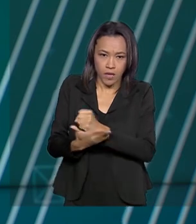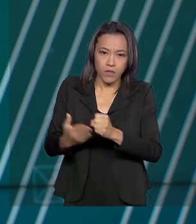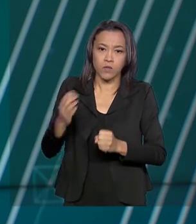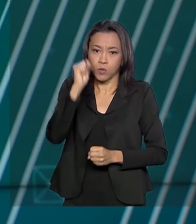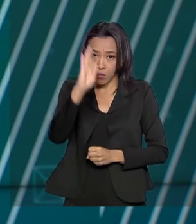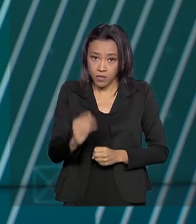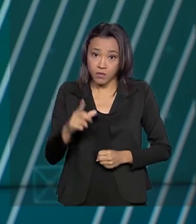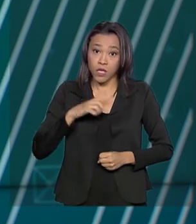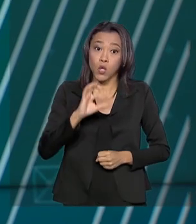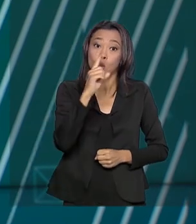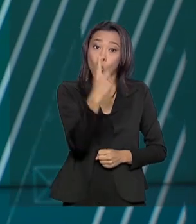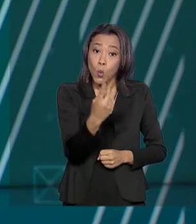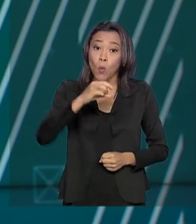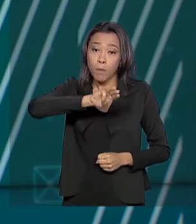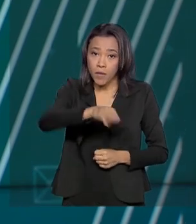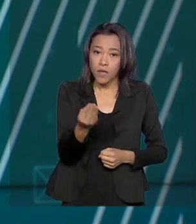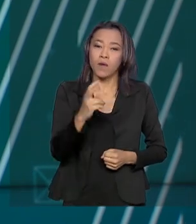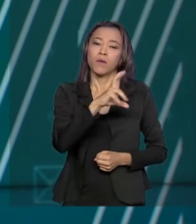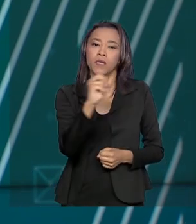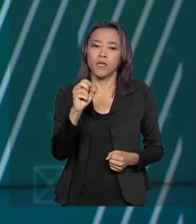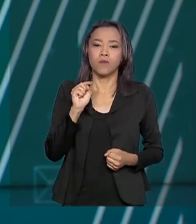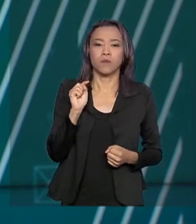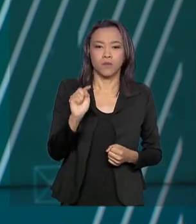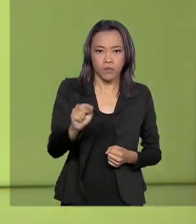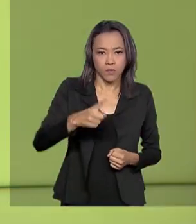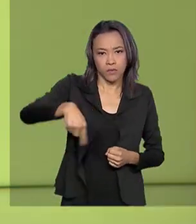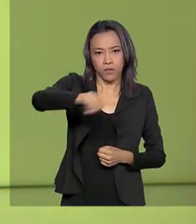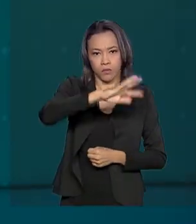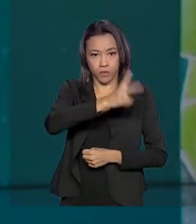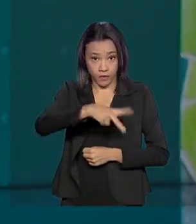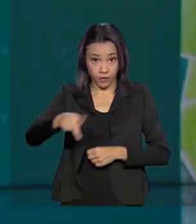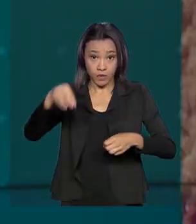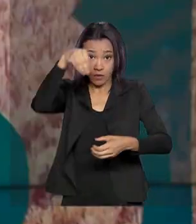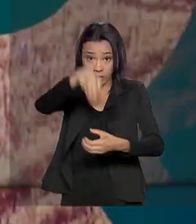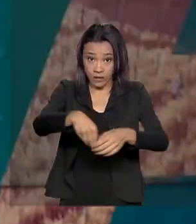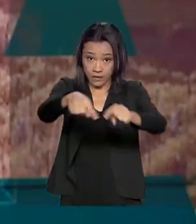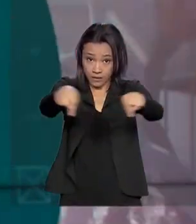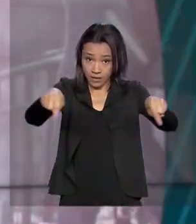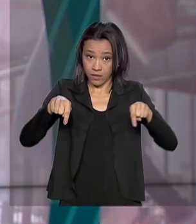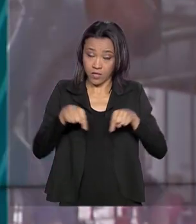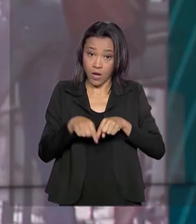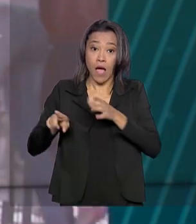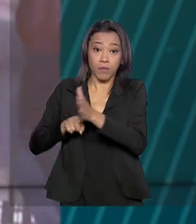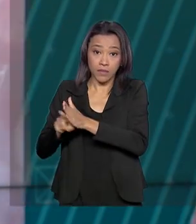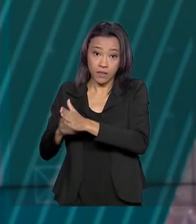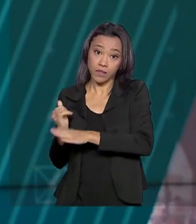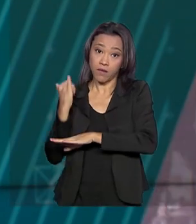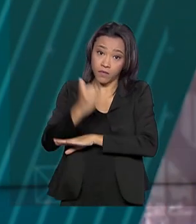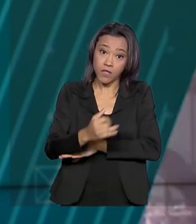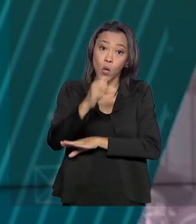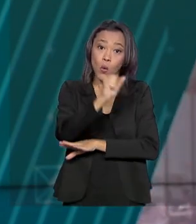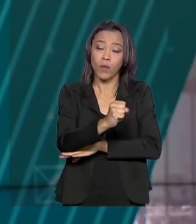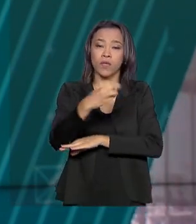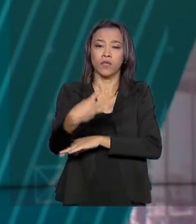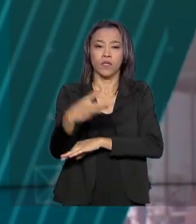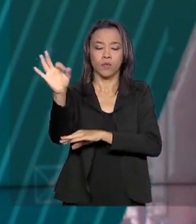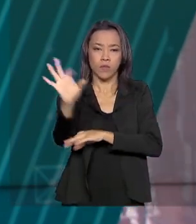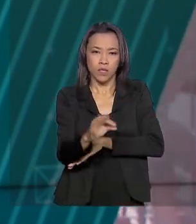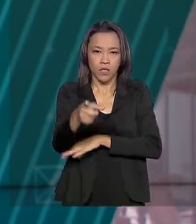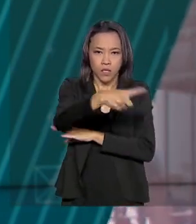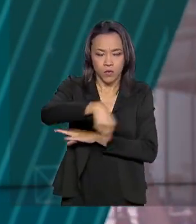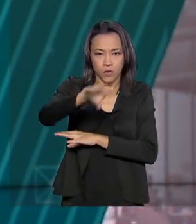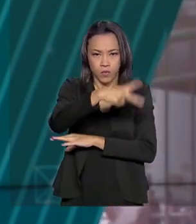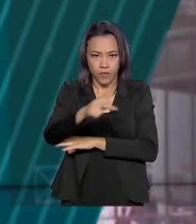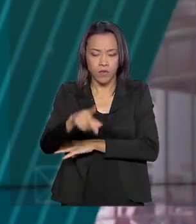de docentes nas salas de aula. A pesquisa aponta que mais de 83% dos professores do ensino fundamental